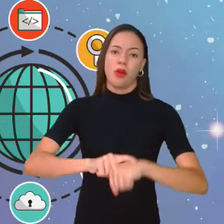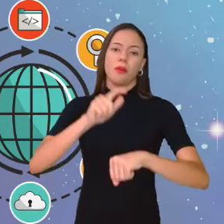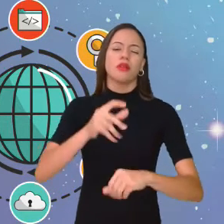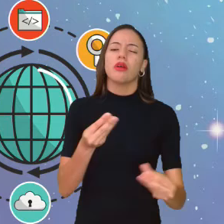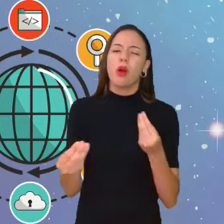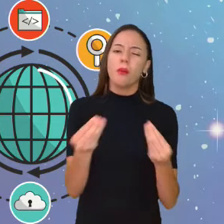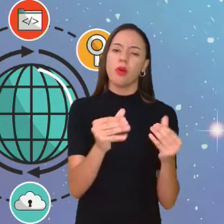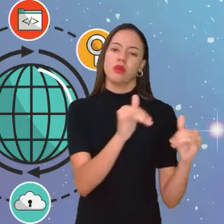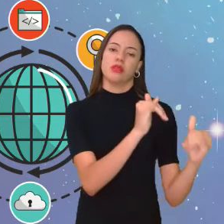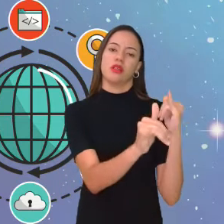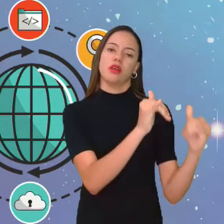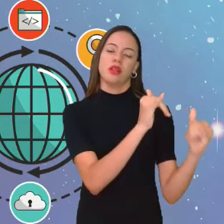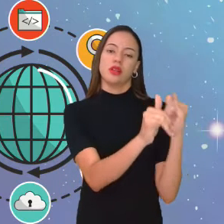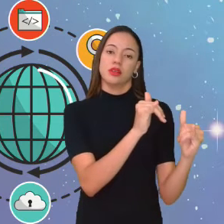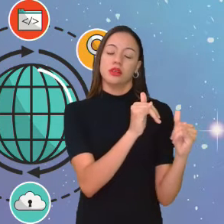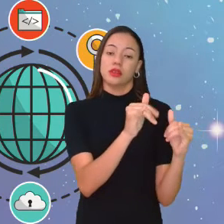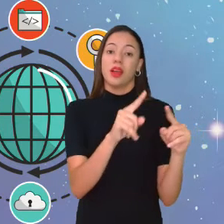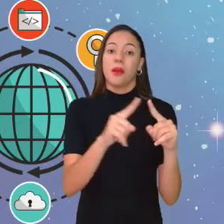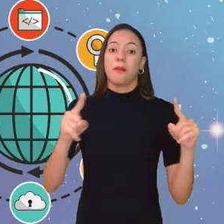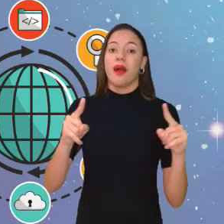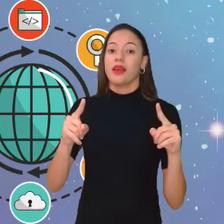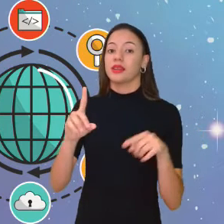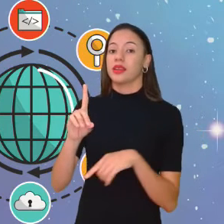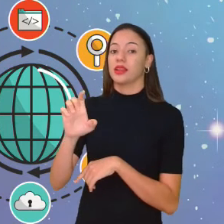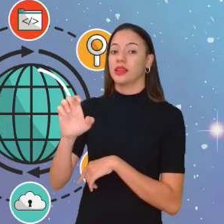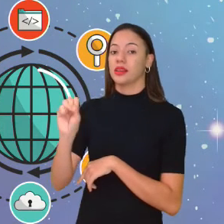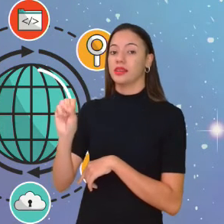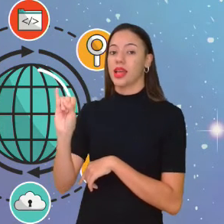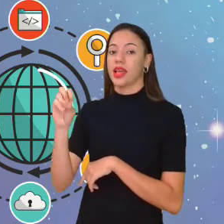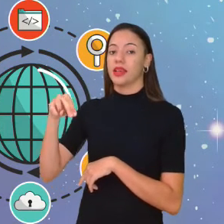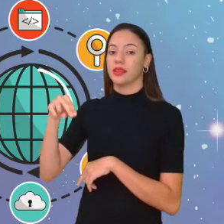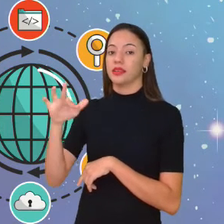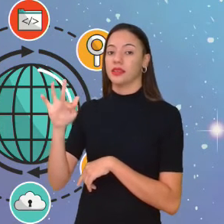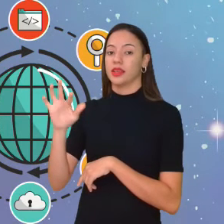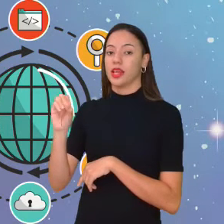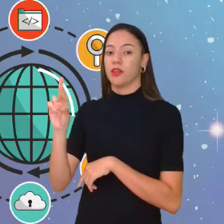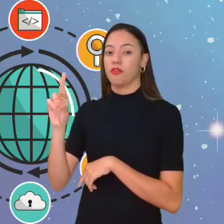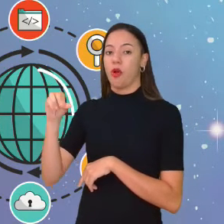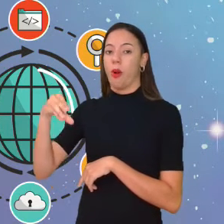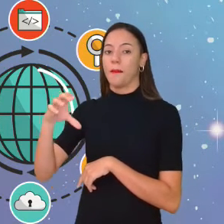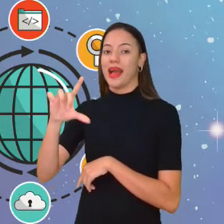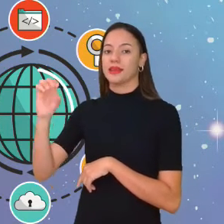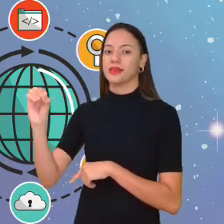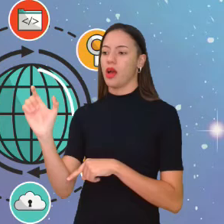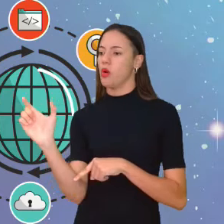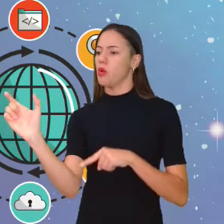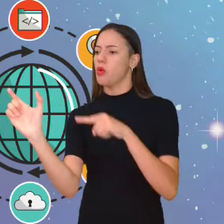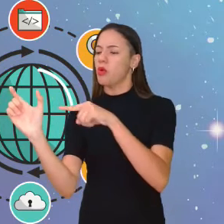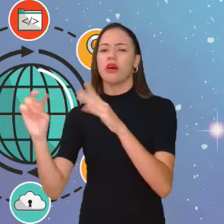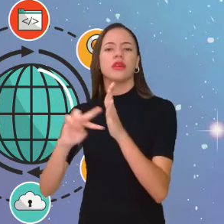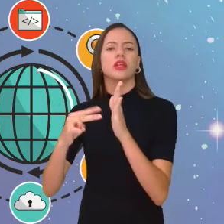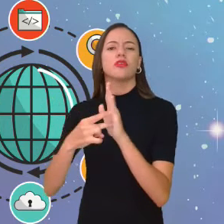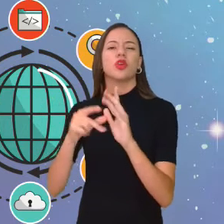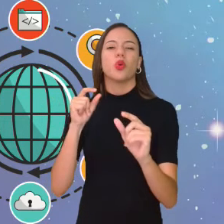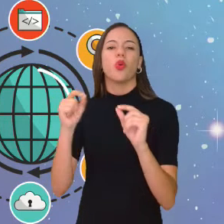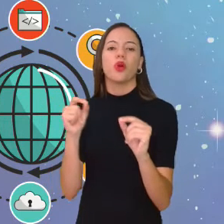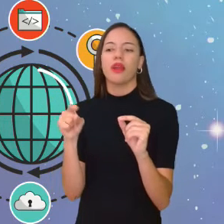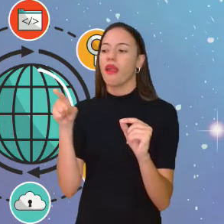da internet. E a desinformação, como o próprio nome já diz, desinformar, ou